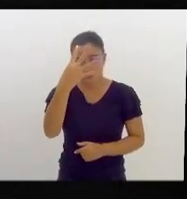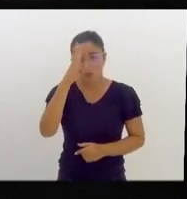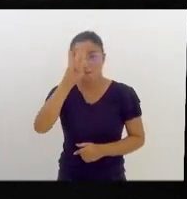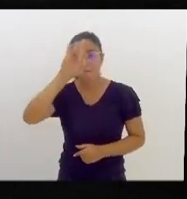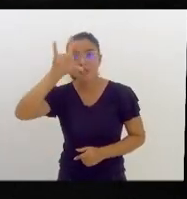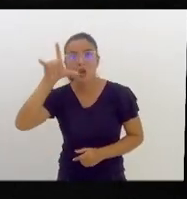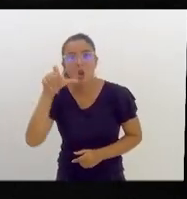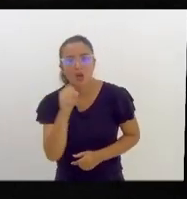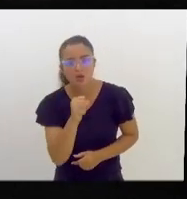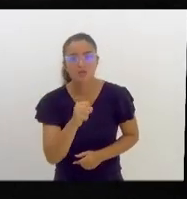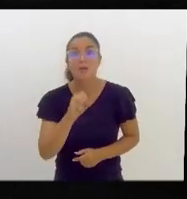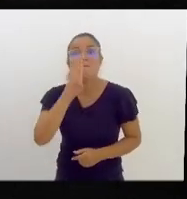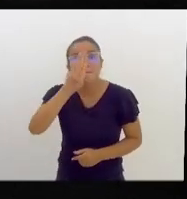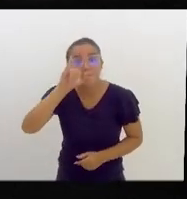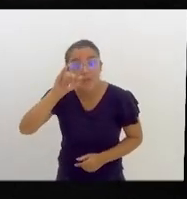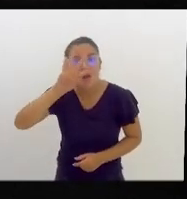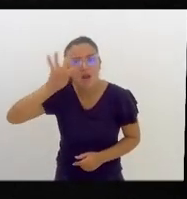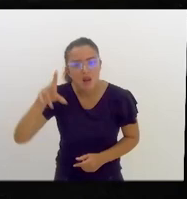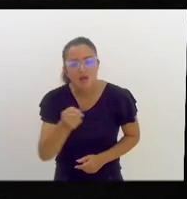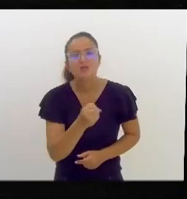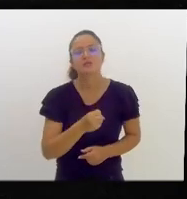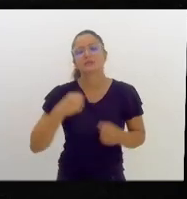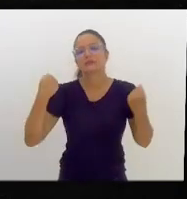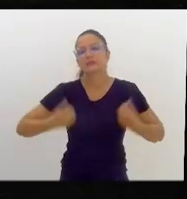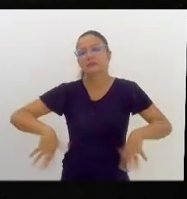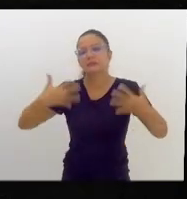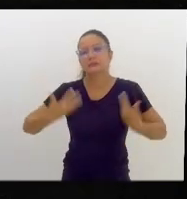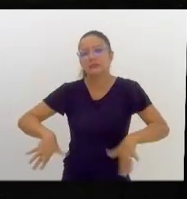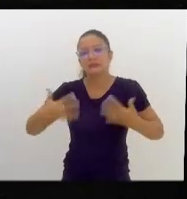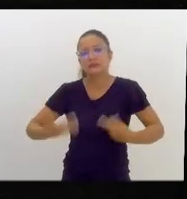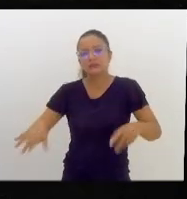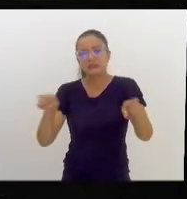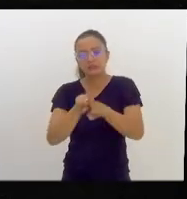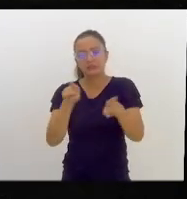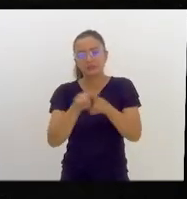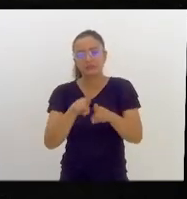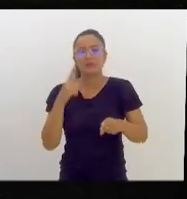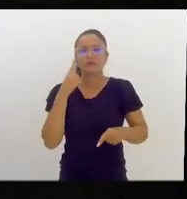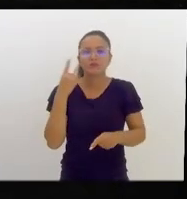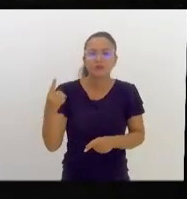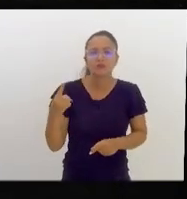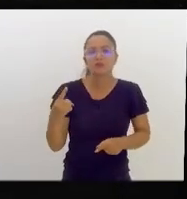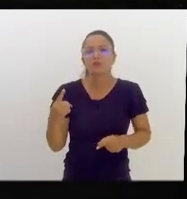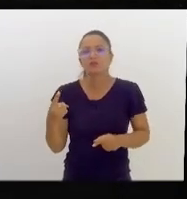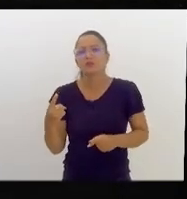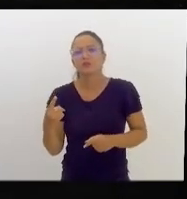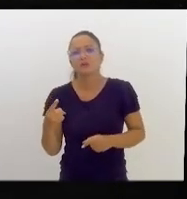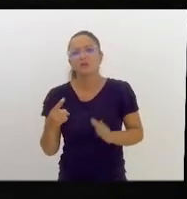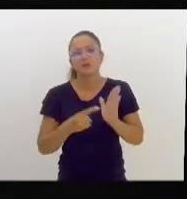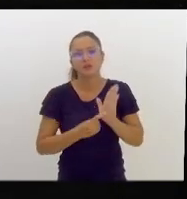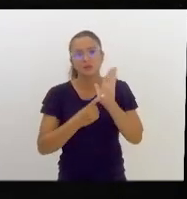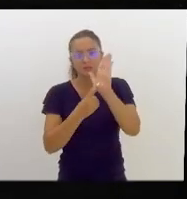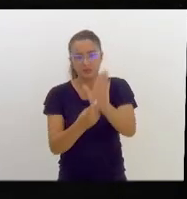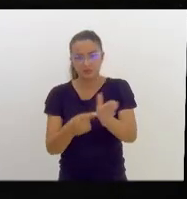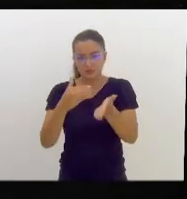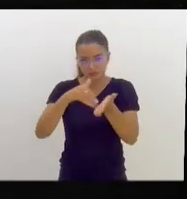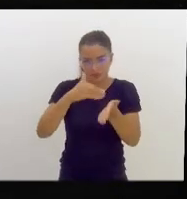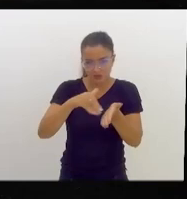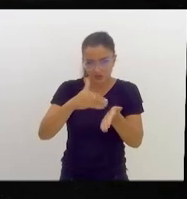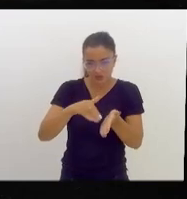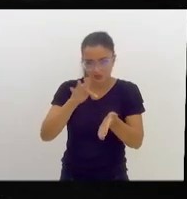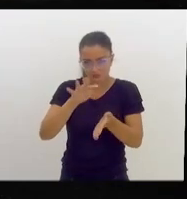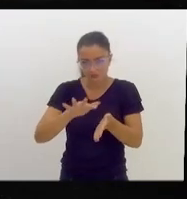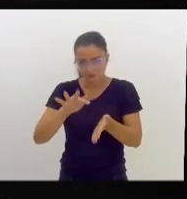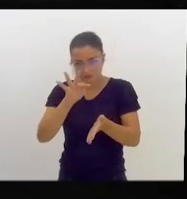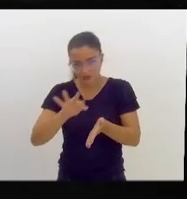de reais. As simulações, né, que foram solicitadas e apresentadas pela Secretaria de Fazenda, em que